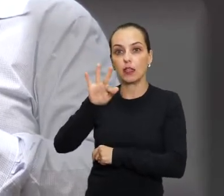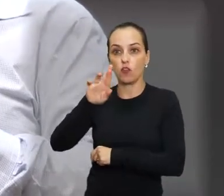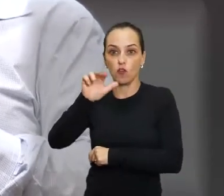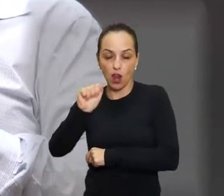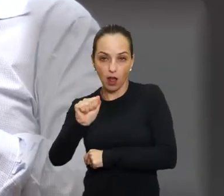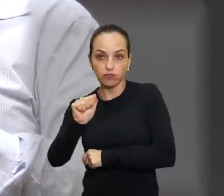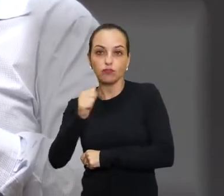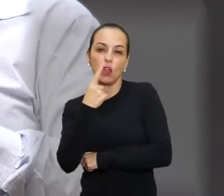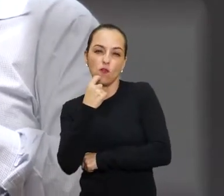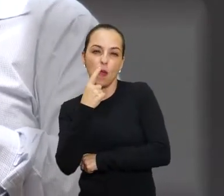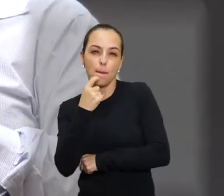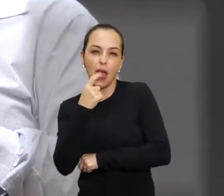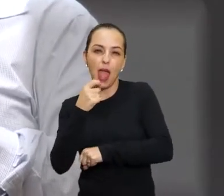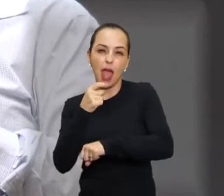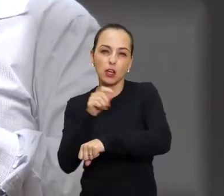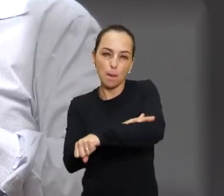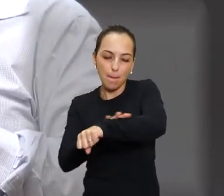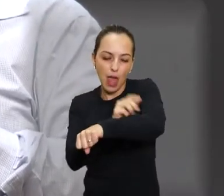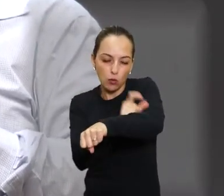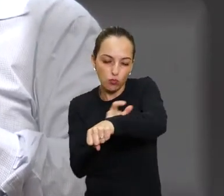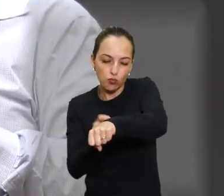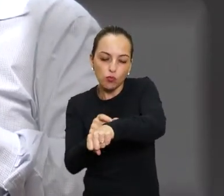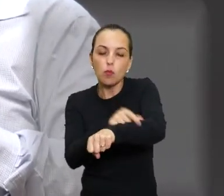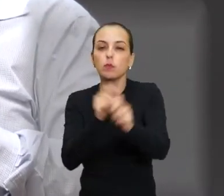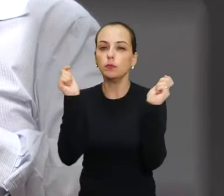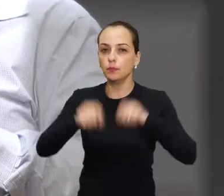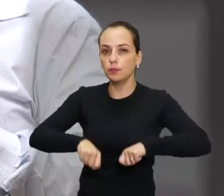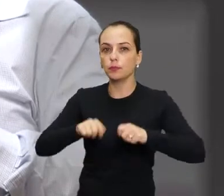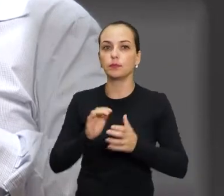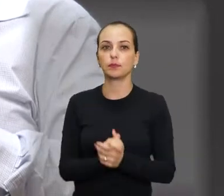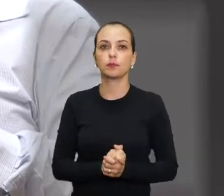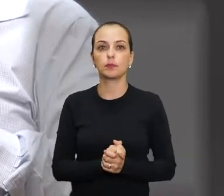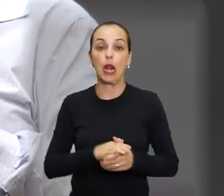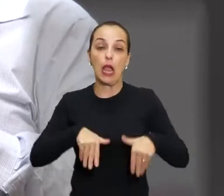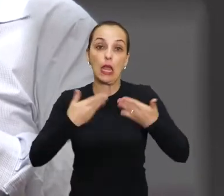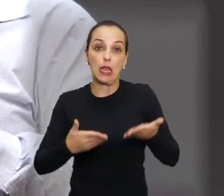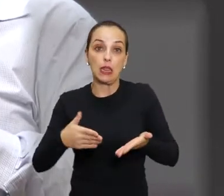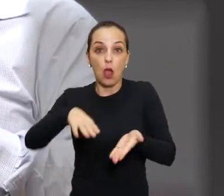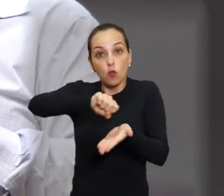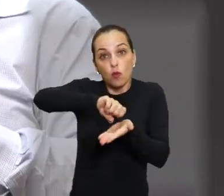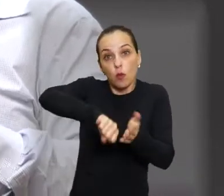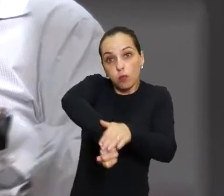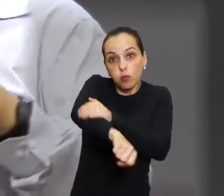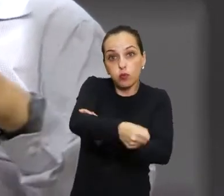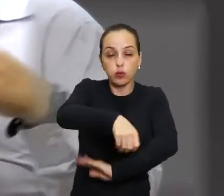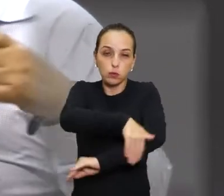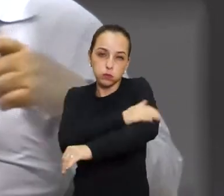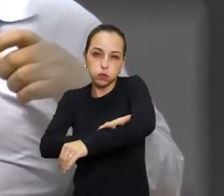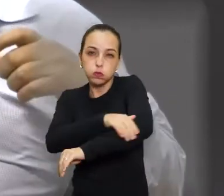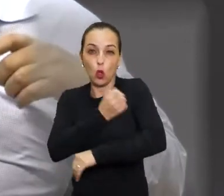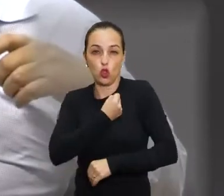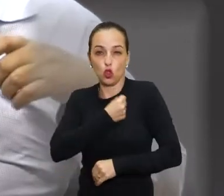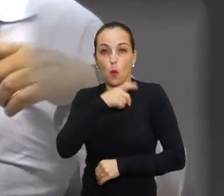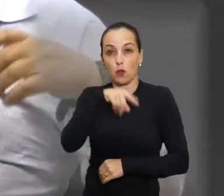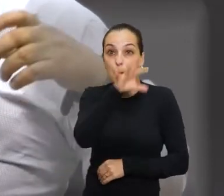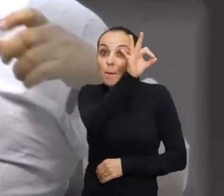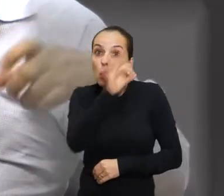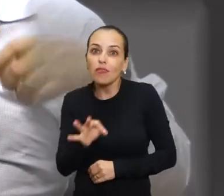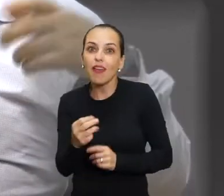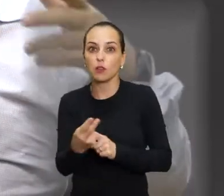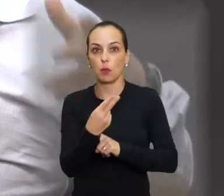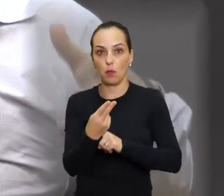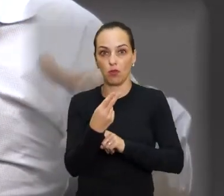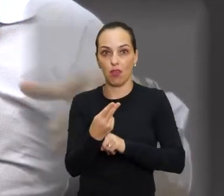o infravermelho, ainda é discutível, mas com certeza o infravermelho, por exemplo, causa mancha de pele. Então, aquele número só representa